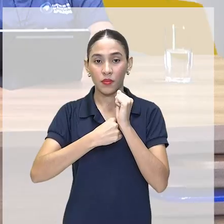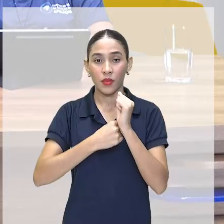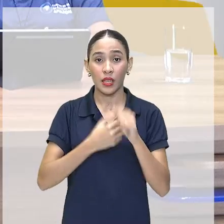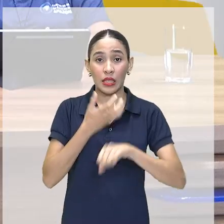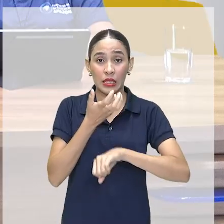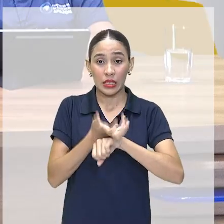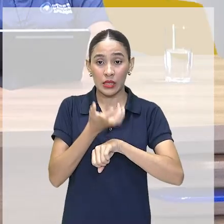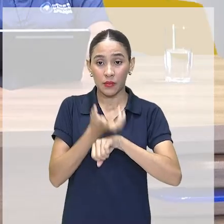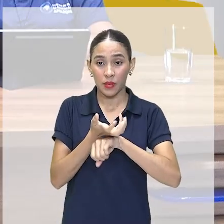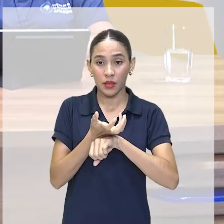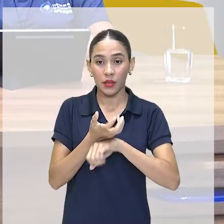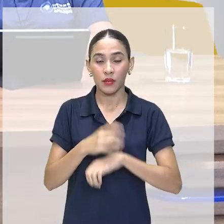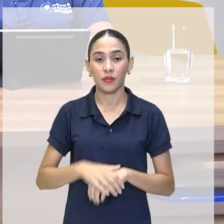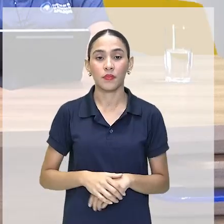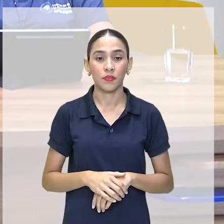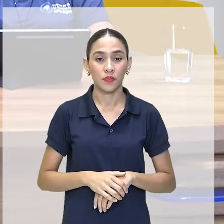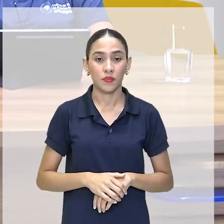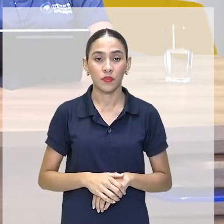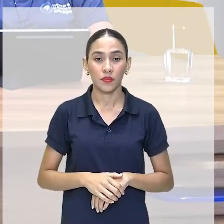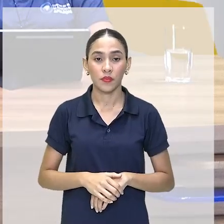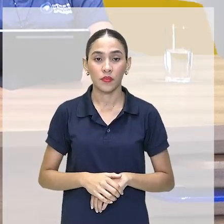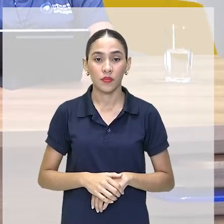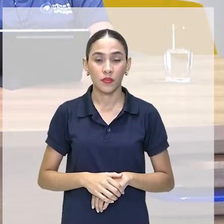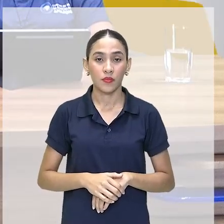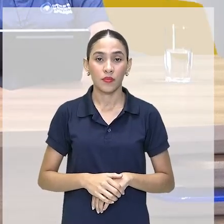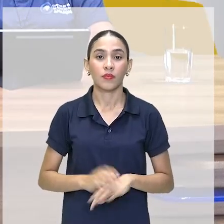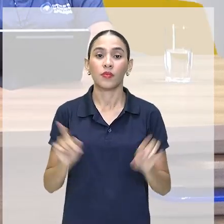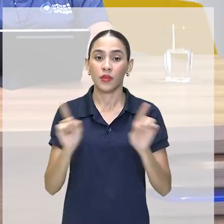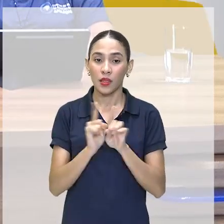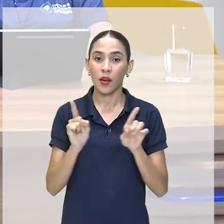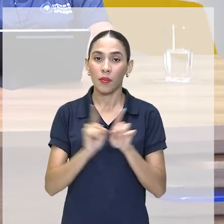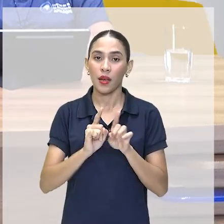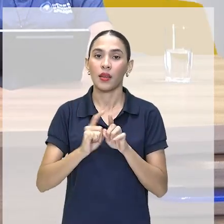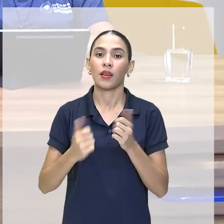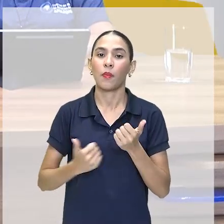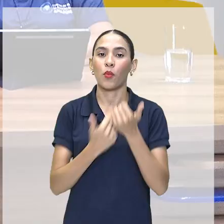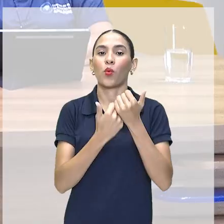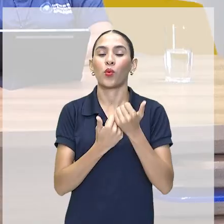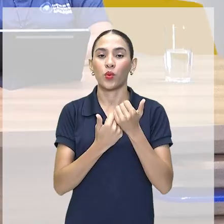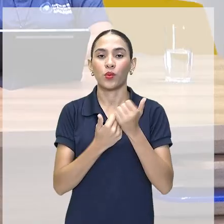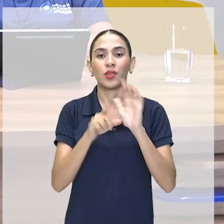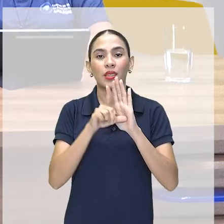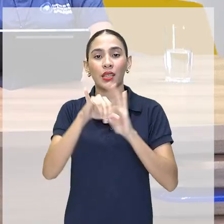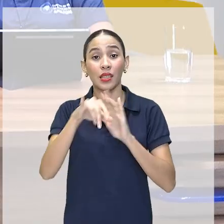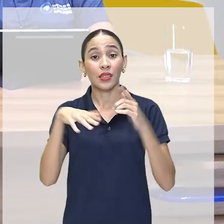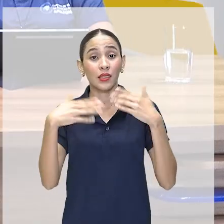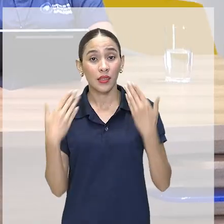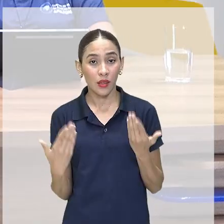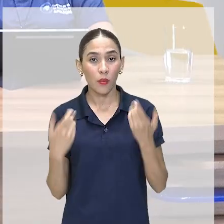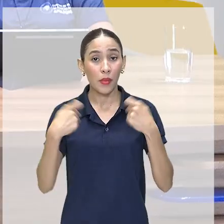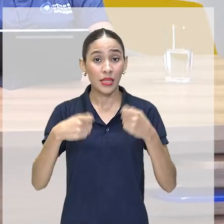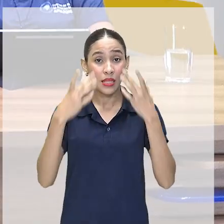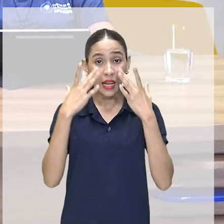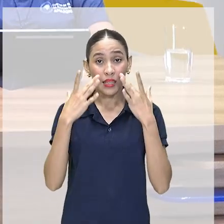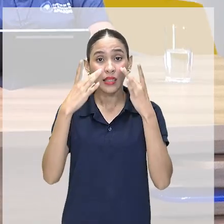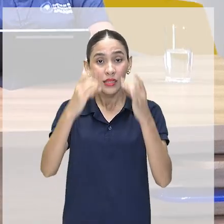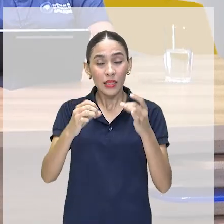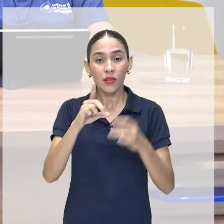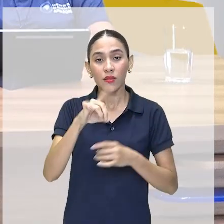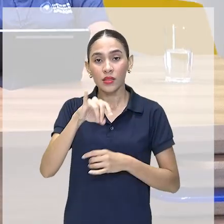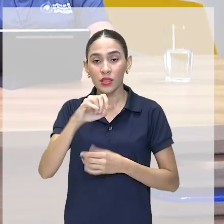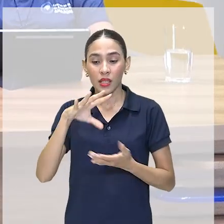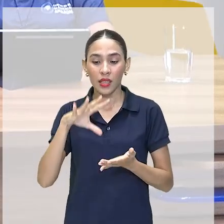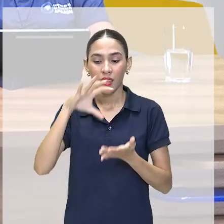do componente, da aparata, é regida também por essa normativa. Então, muito atento a essas datas.